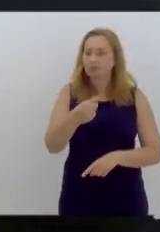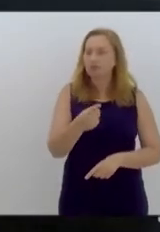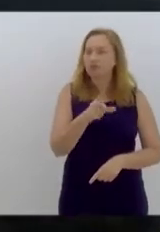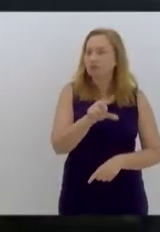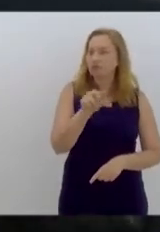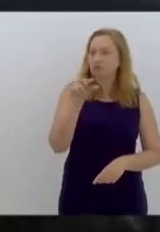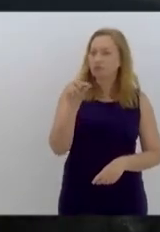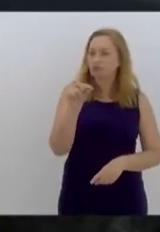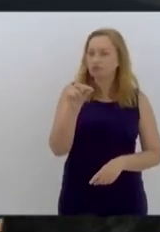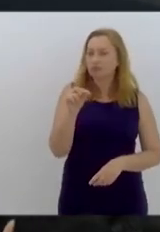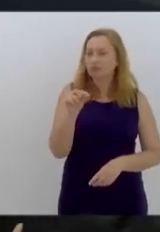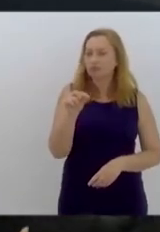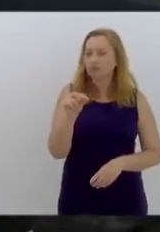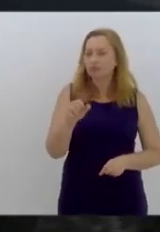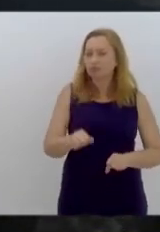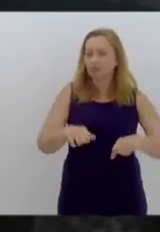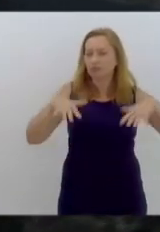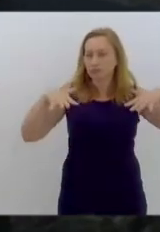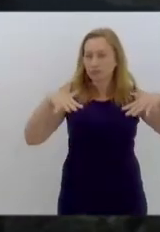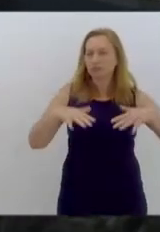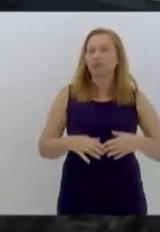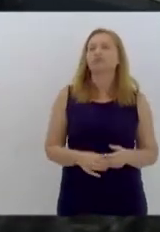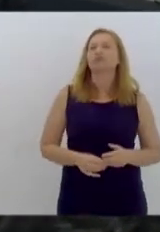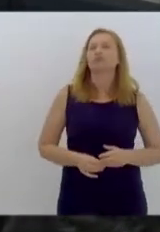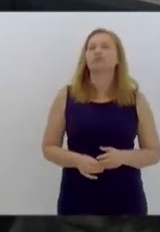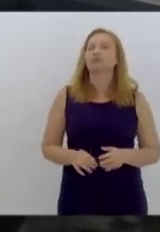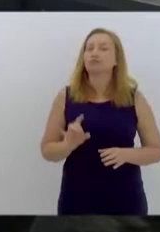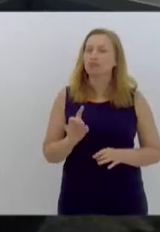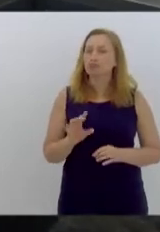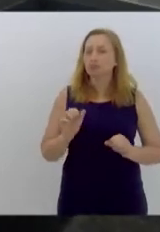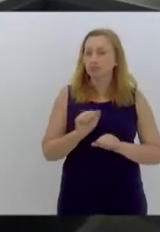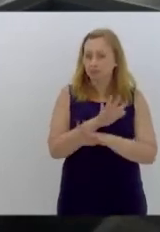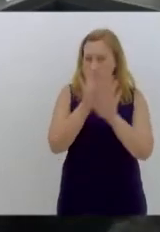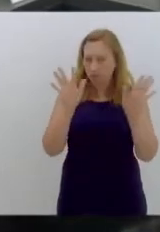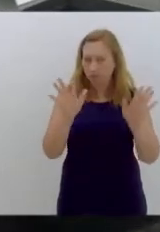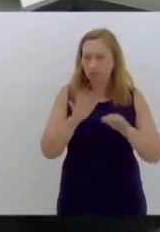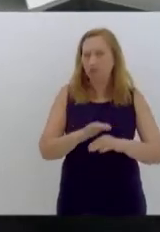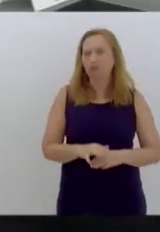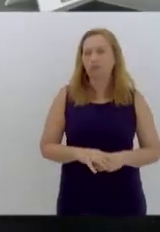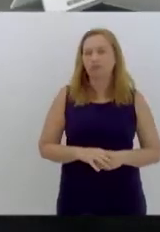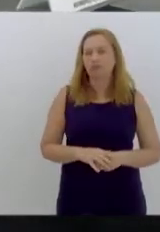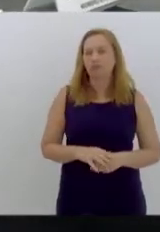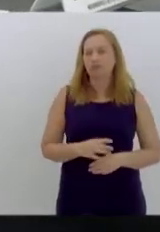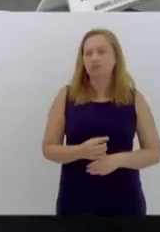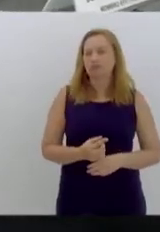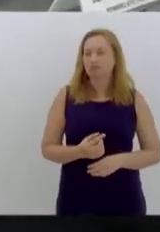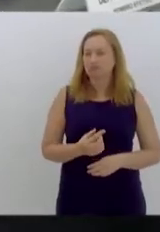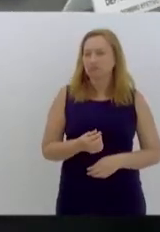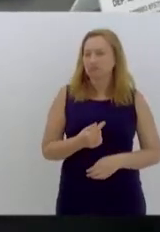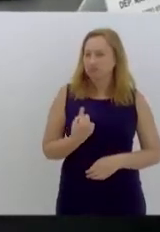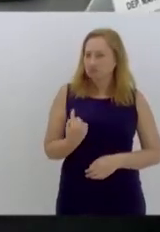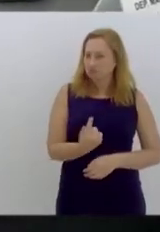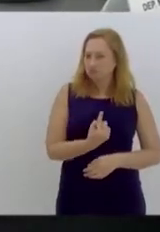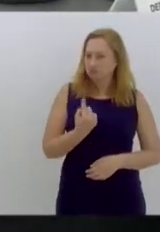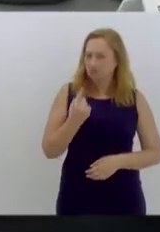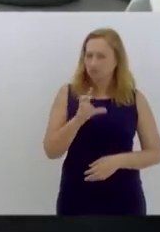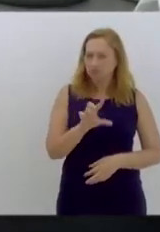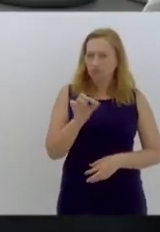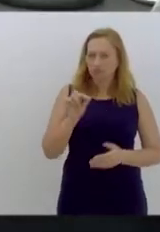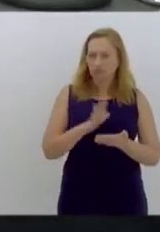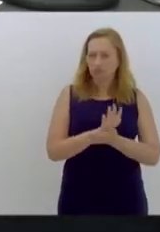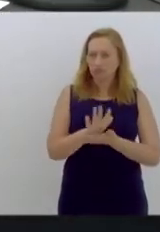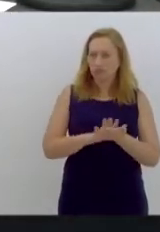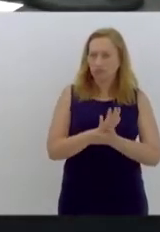decisão de plenário. Só para ficar claro que um deputado aqui não determina